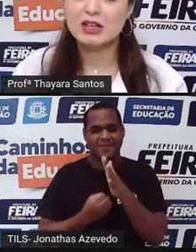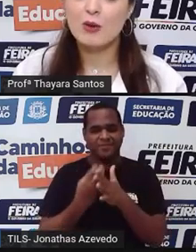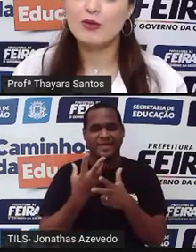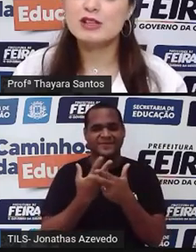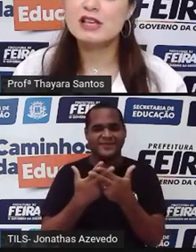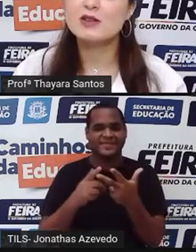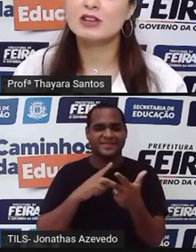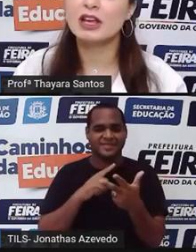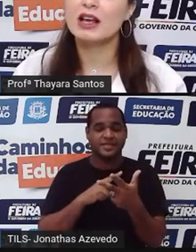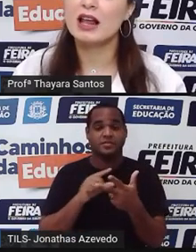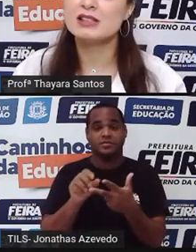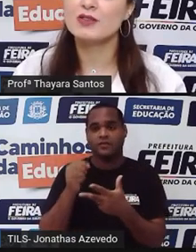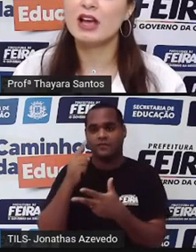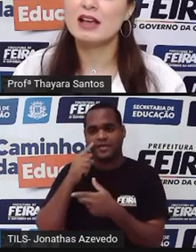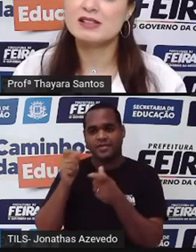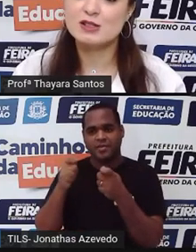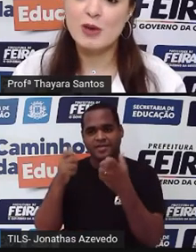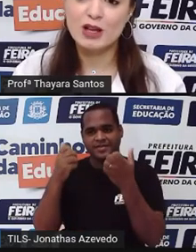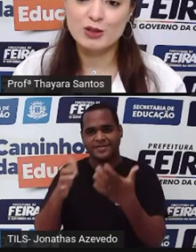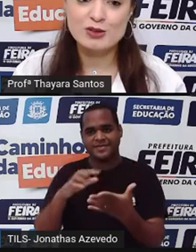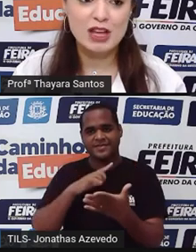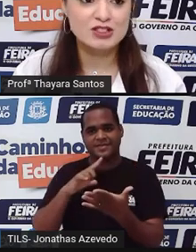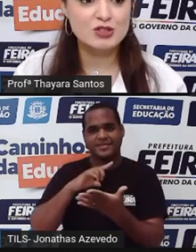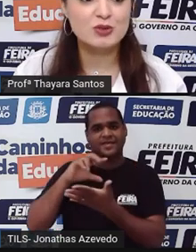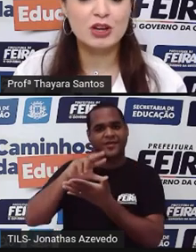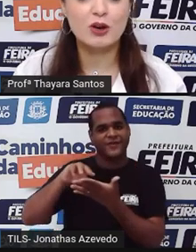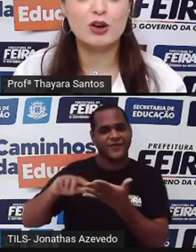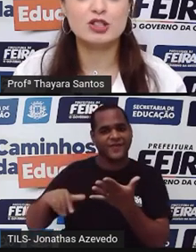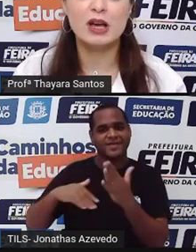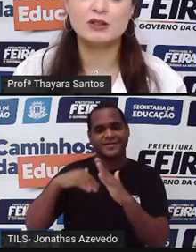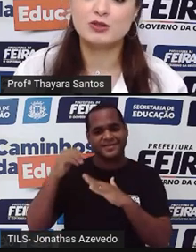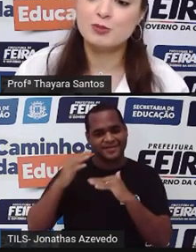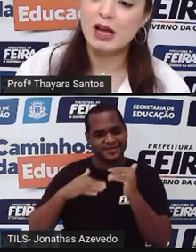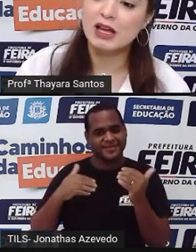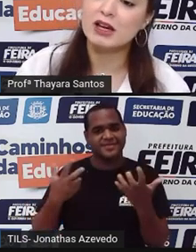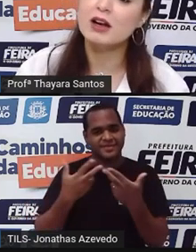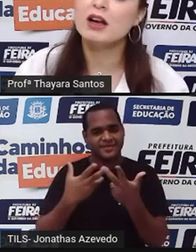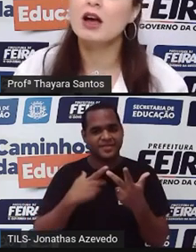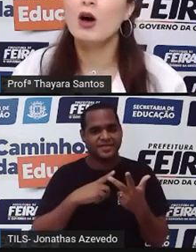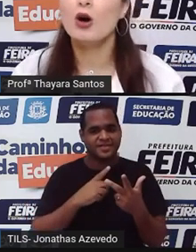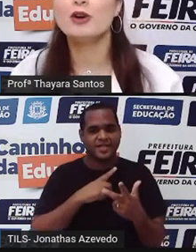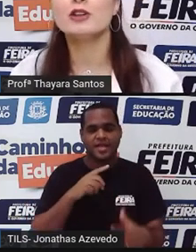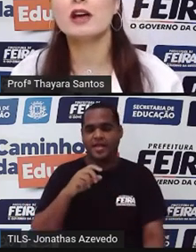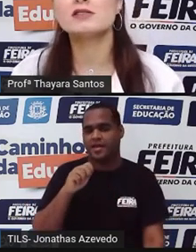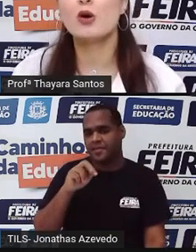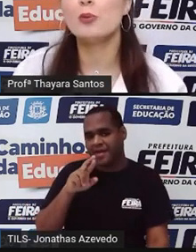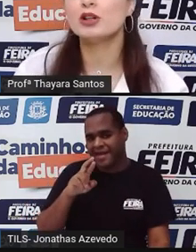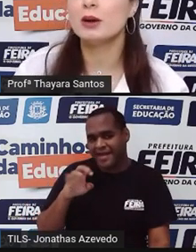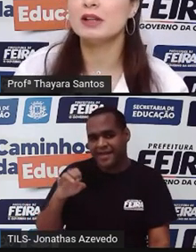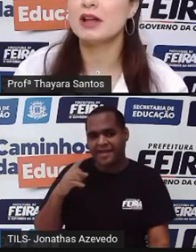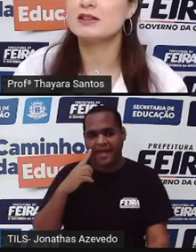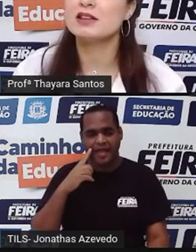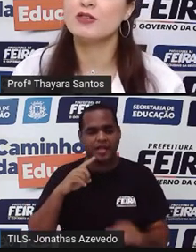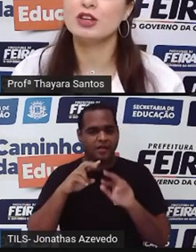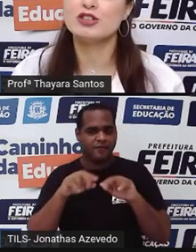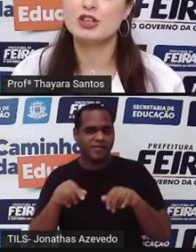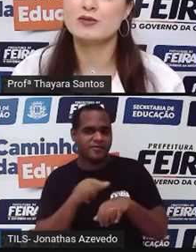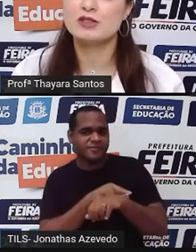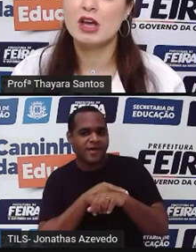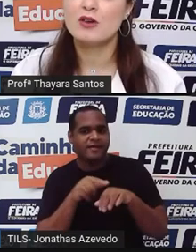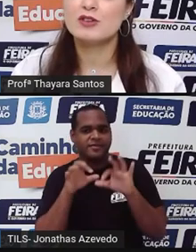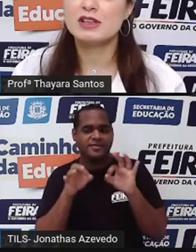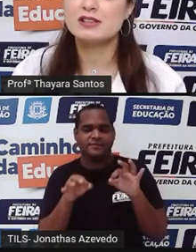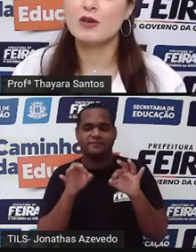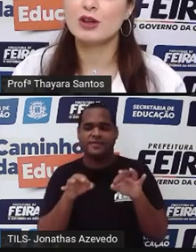então vocês vão ter que classificar esses métodos que a gente veio aqui hoje mas tudo de barreira hormonais e comportamentais e